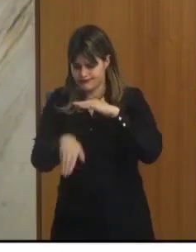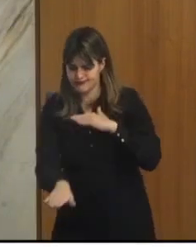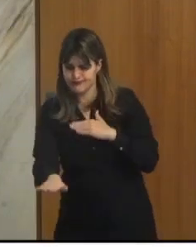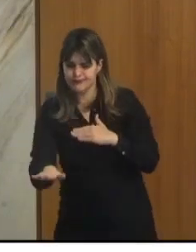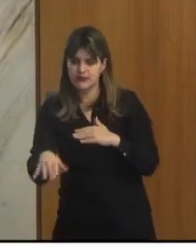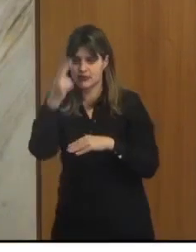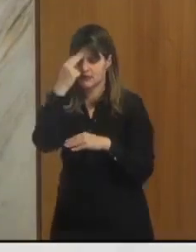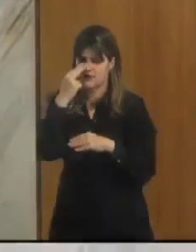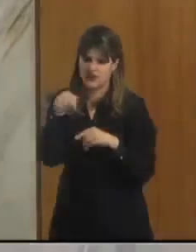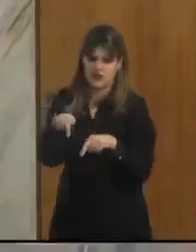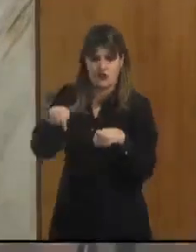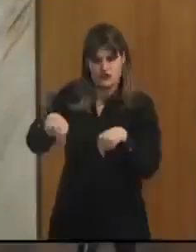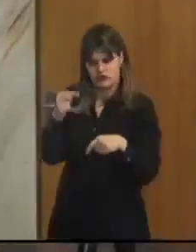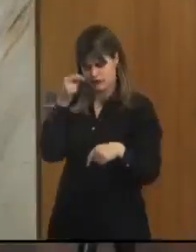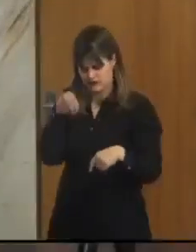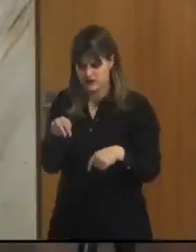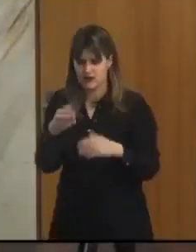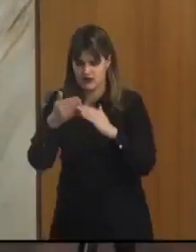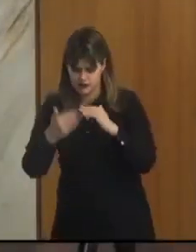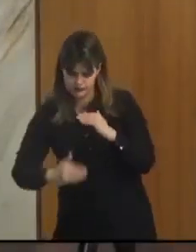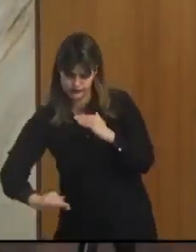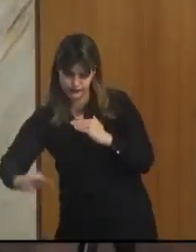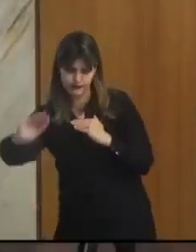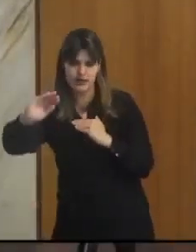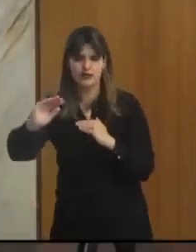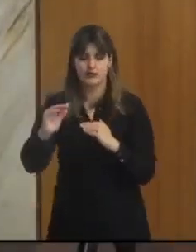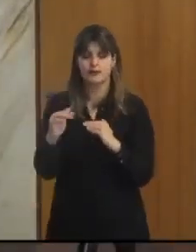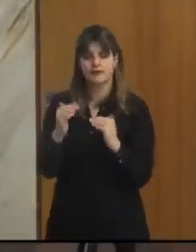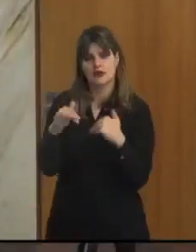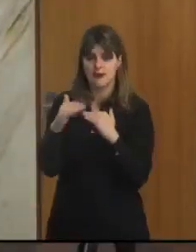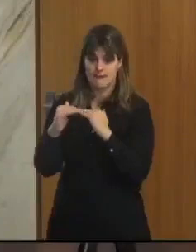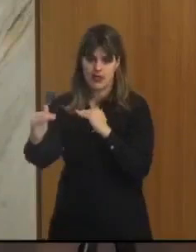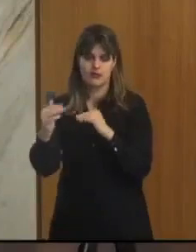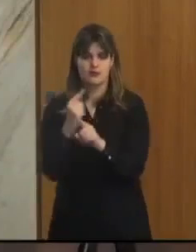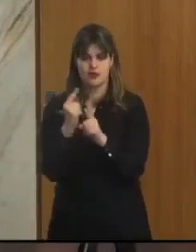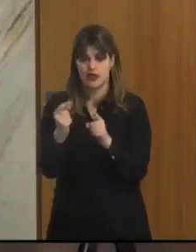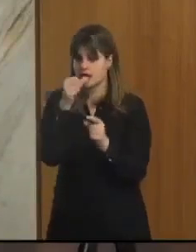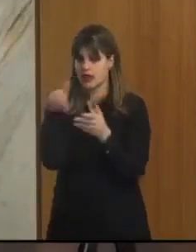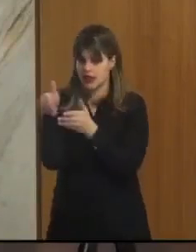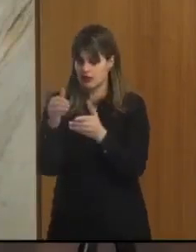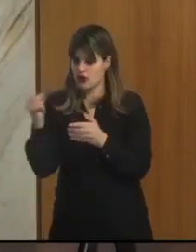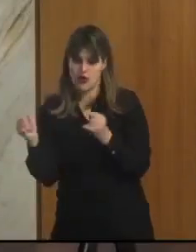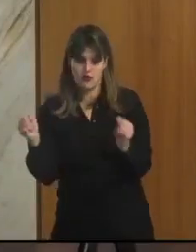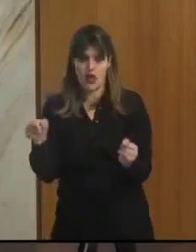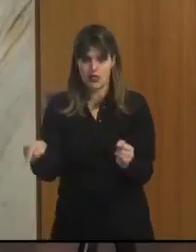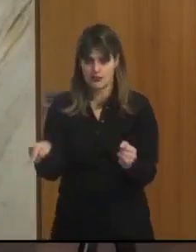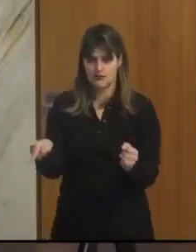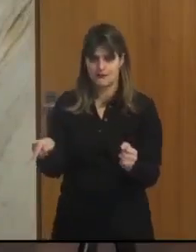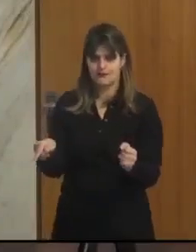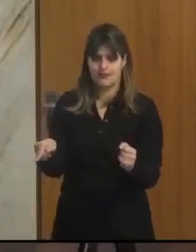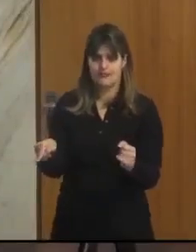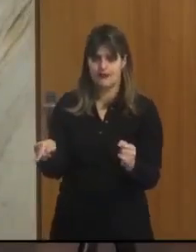tão baixa como hoje, por causa do assoreamento, mas é uma zona plana, porque os rios estão ali ao lado e são, é a via